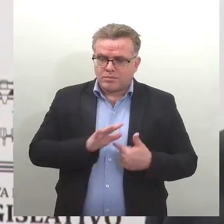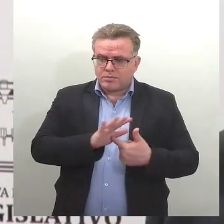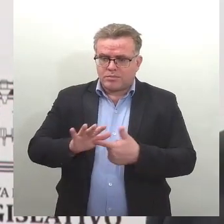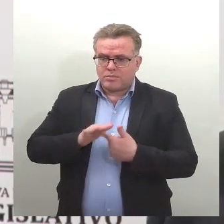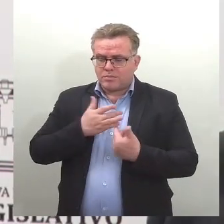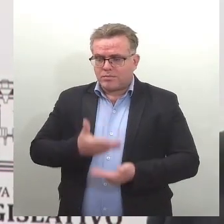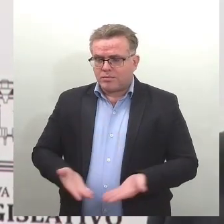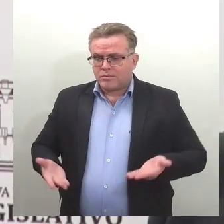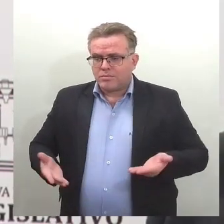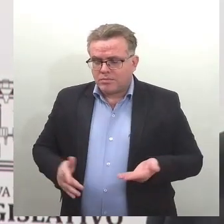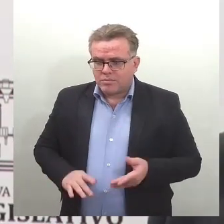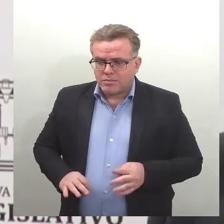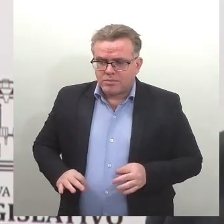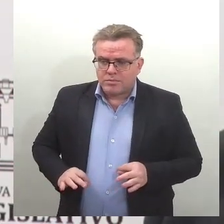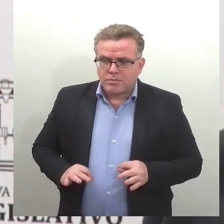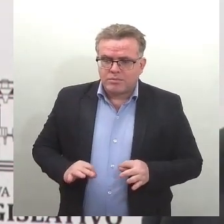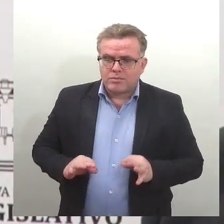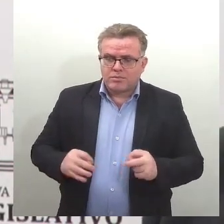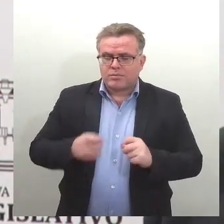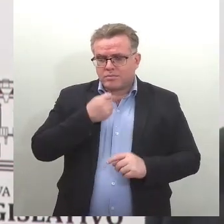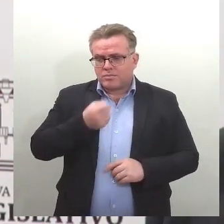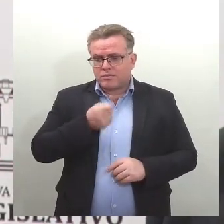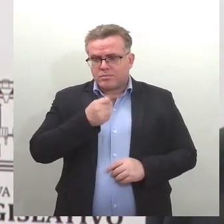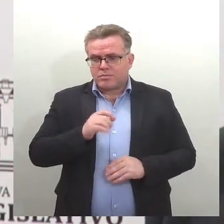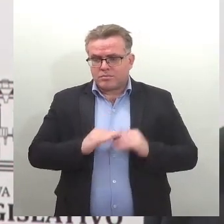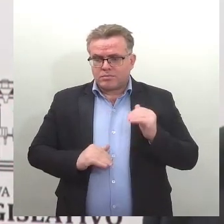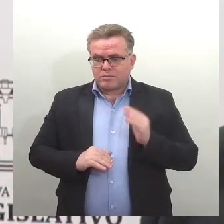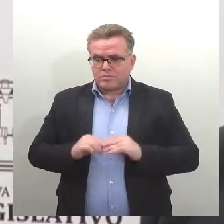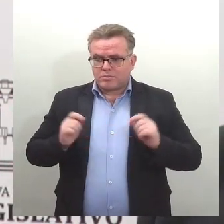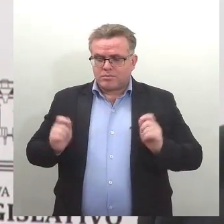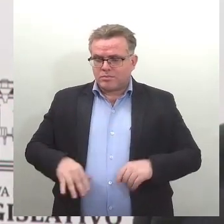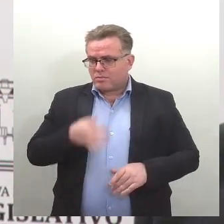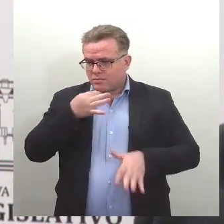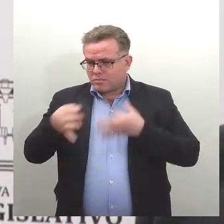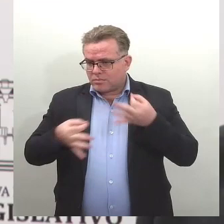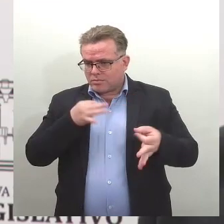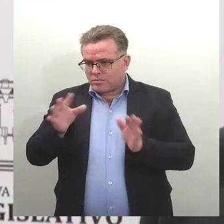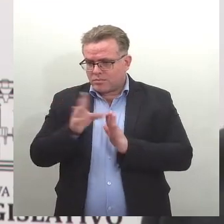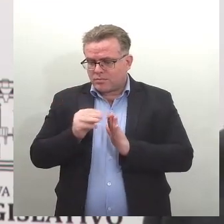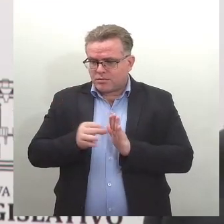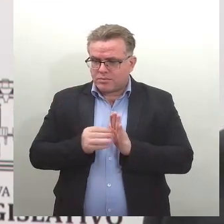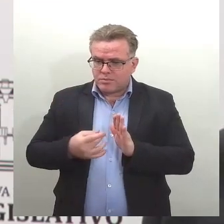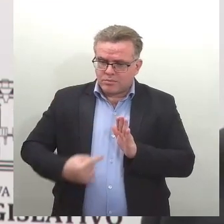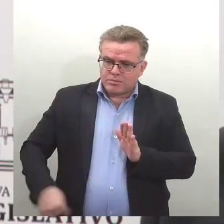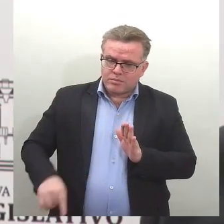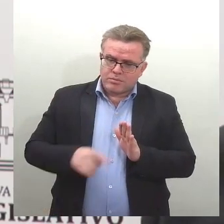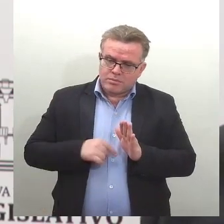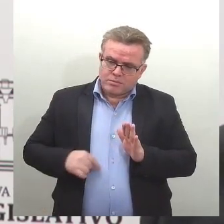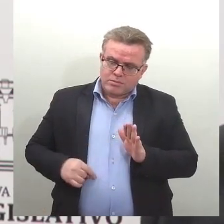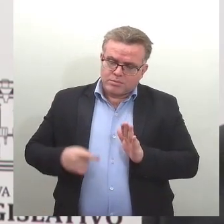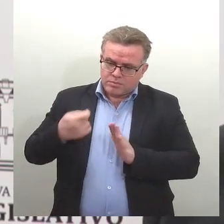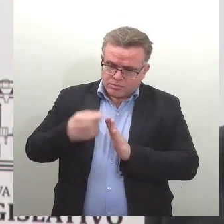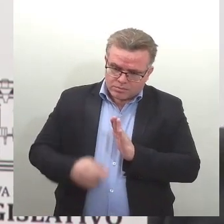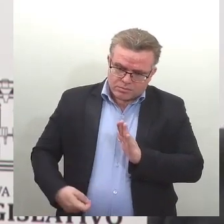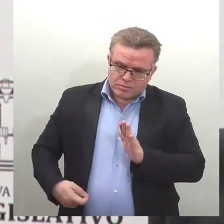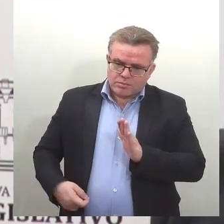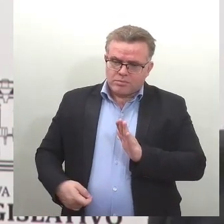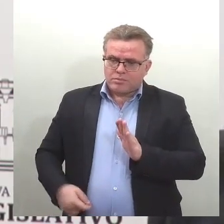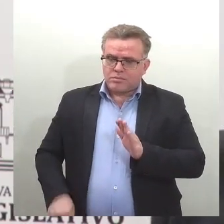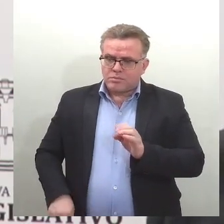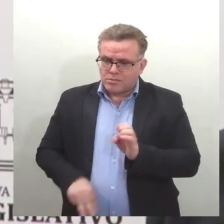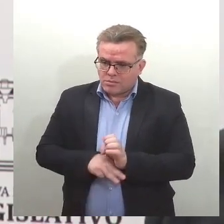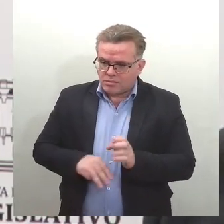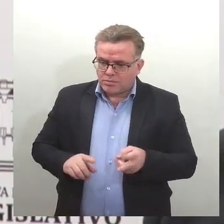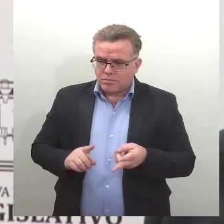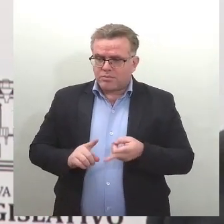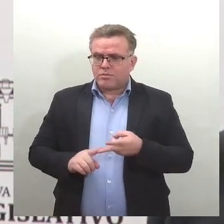de Sergipe possam sugerir ideias para que a gente possa transformar em emendas, indicações, para que o